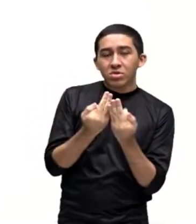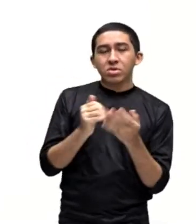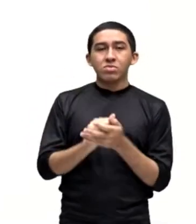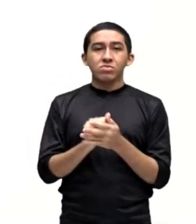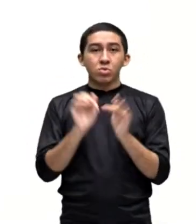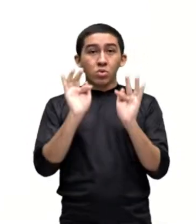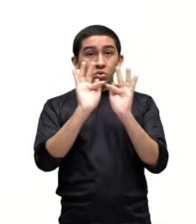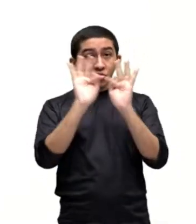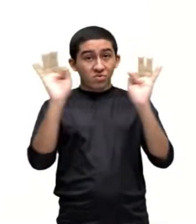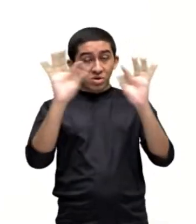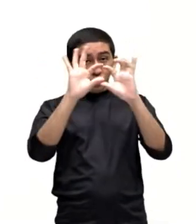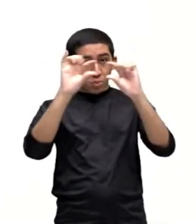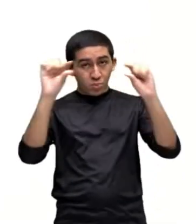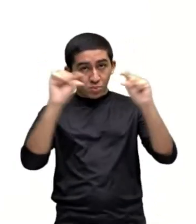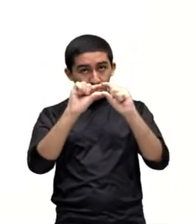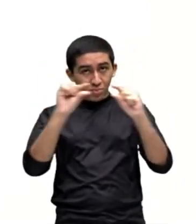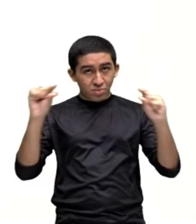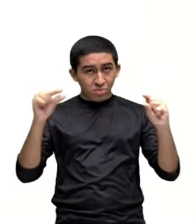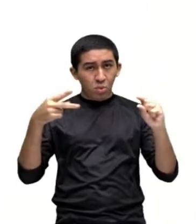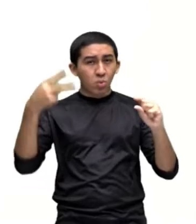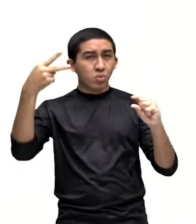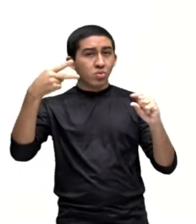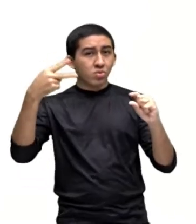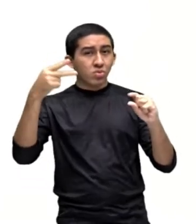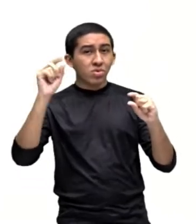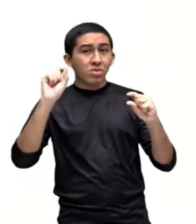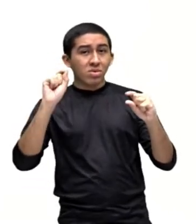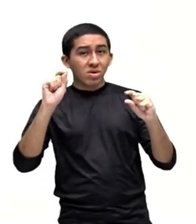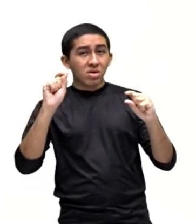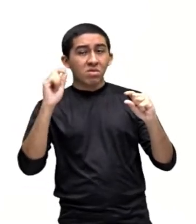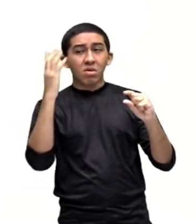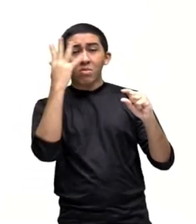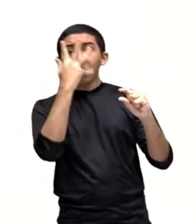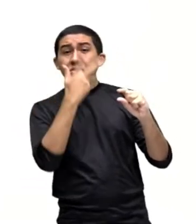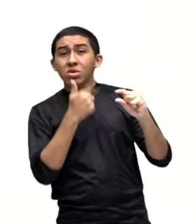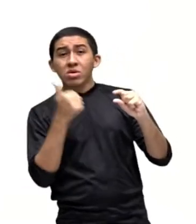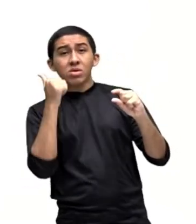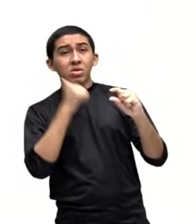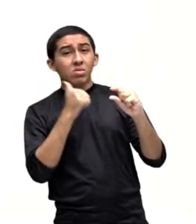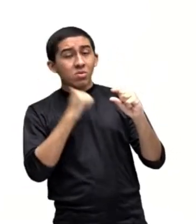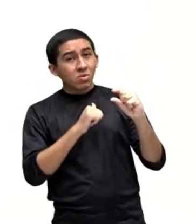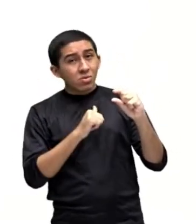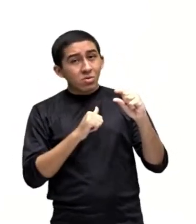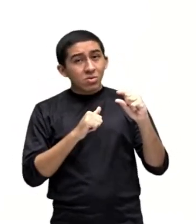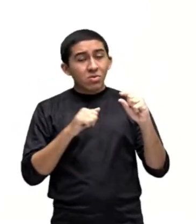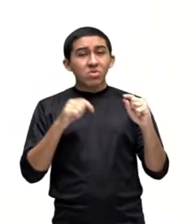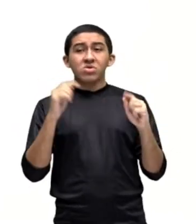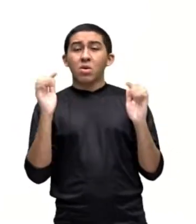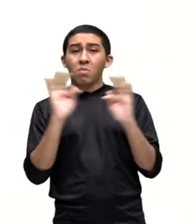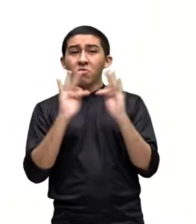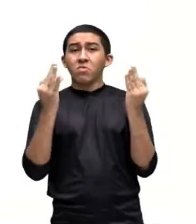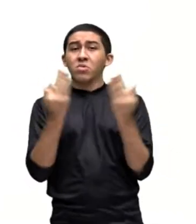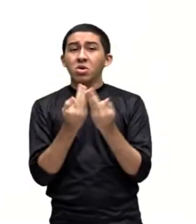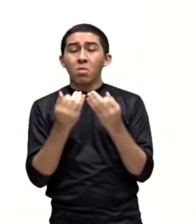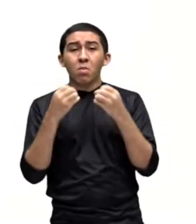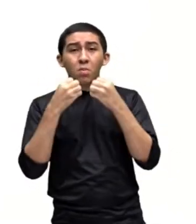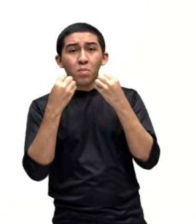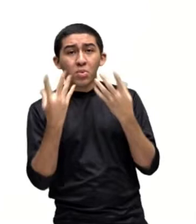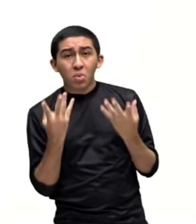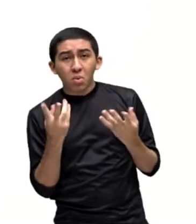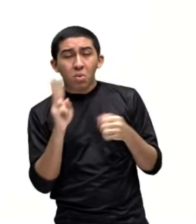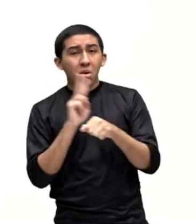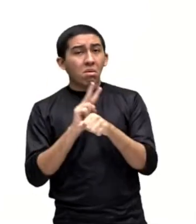versos aqui, a gente pensa, está elogiando a moça, está dizendo que ela vem aí de boa família, foi bem criada,